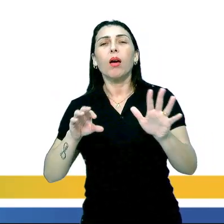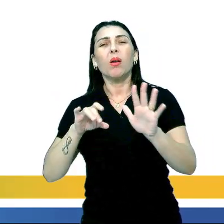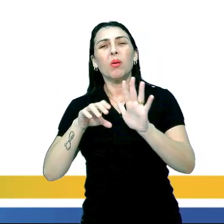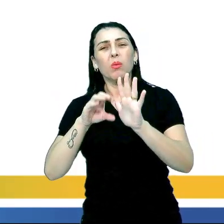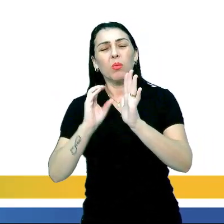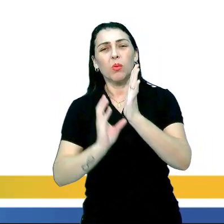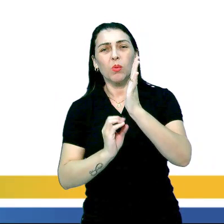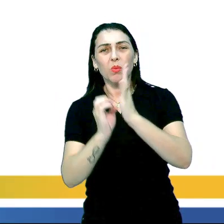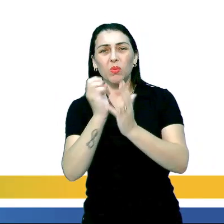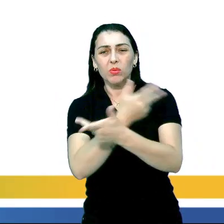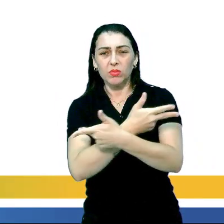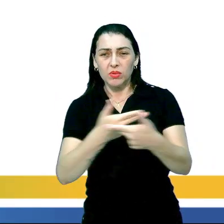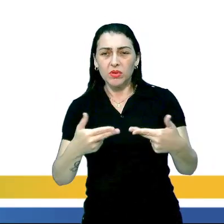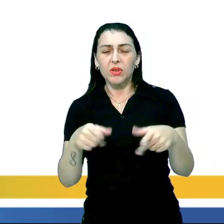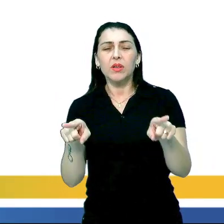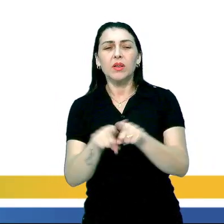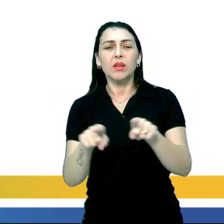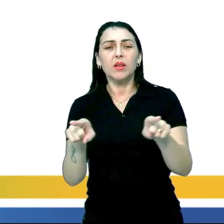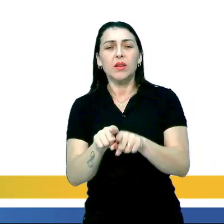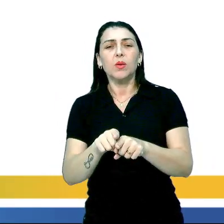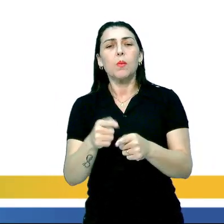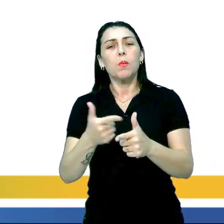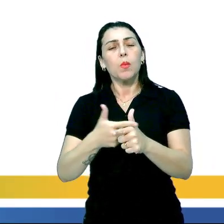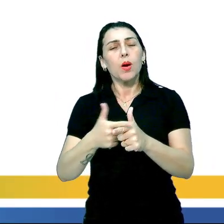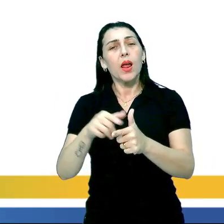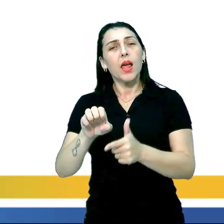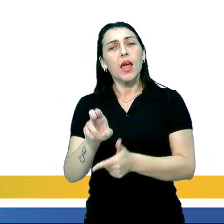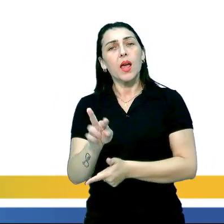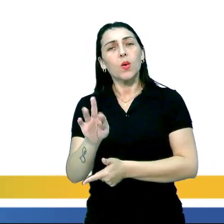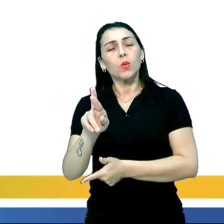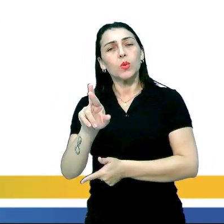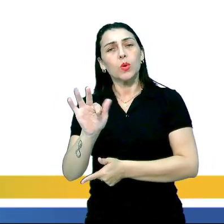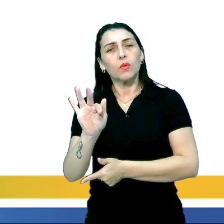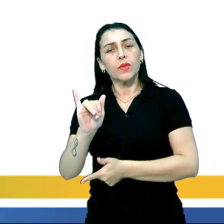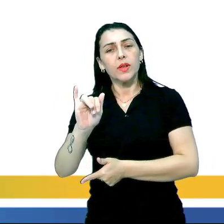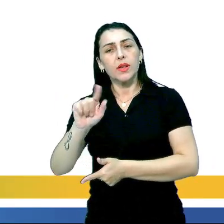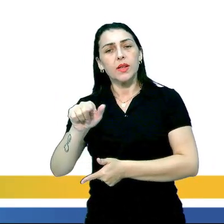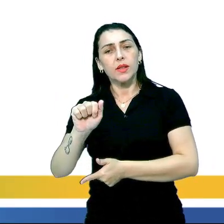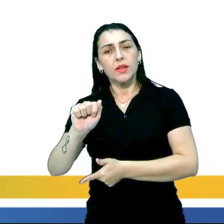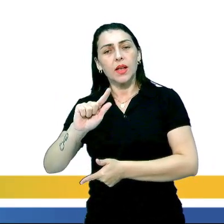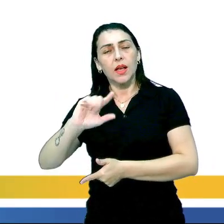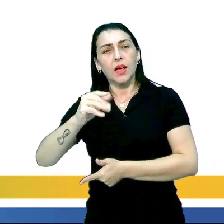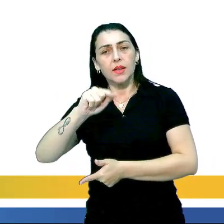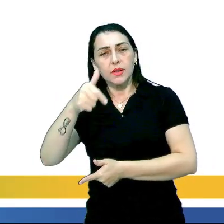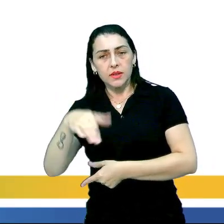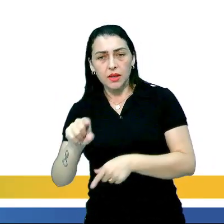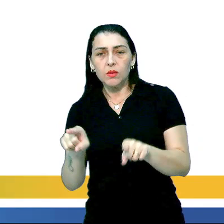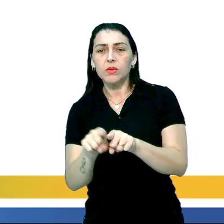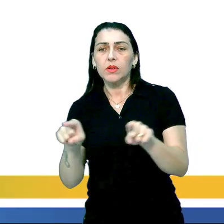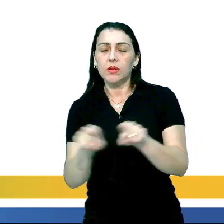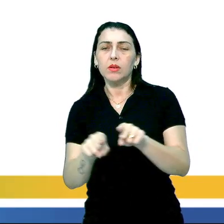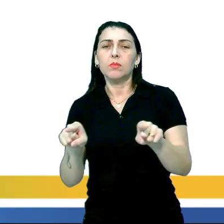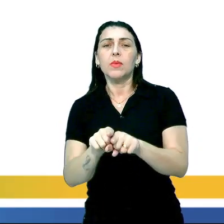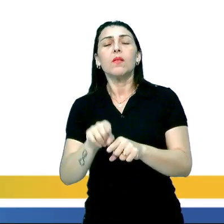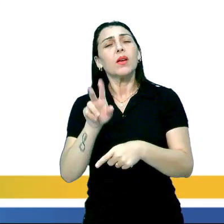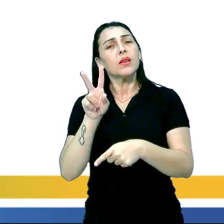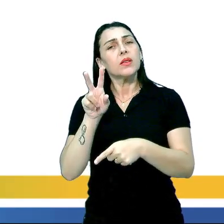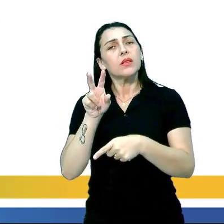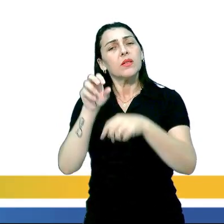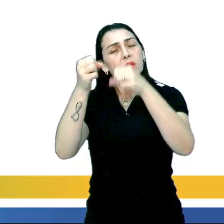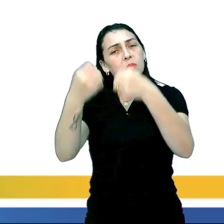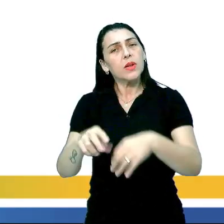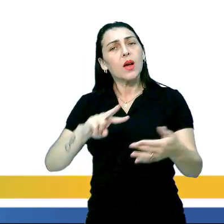de micro-organismos e o problema chamado eutrofização, que a gente vai ver aqui durante também a nossa aula